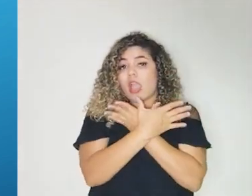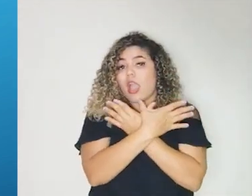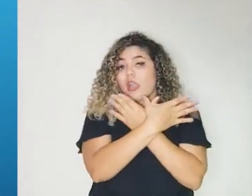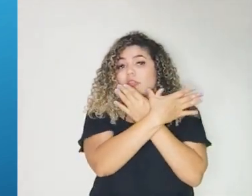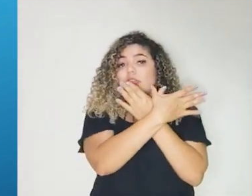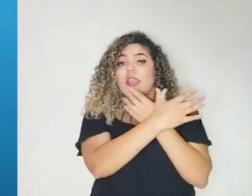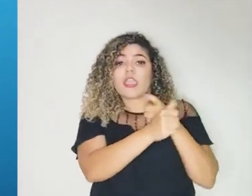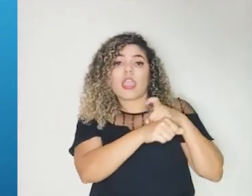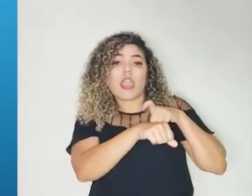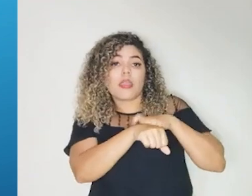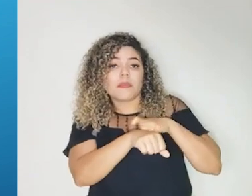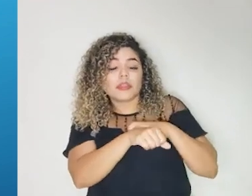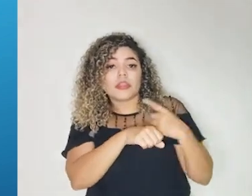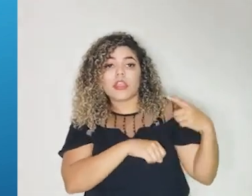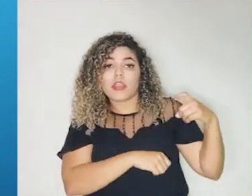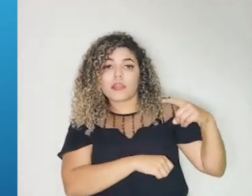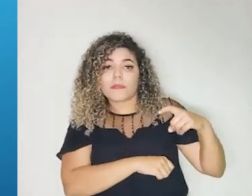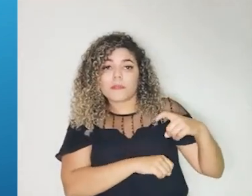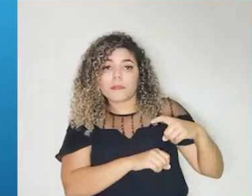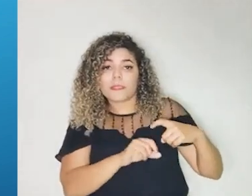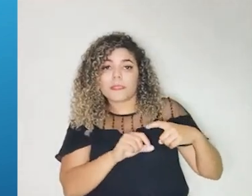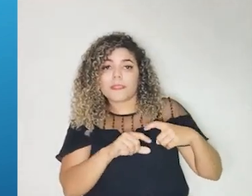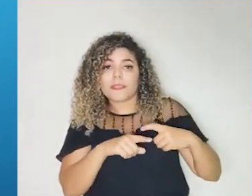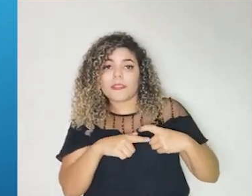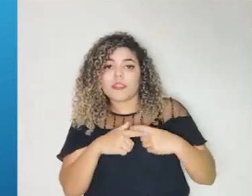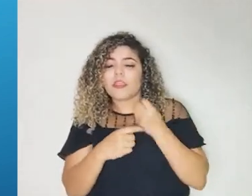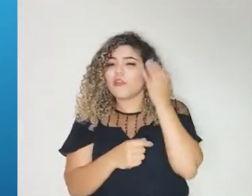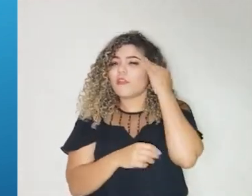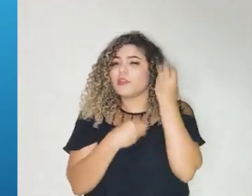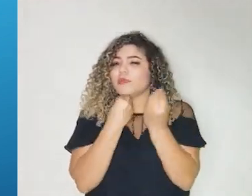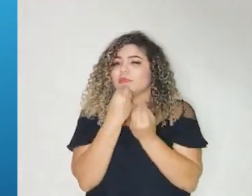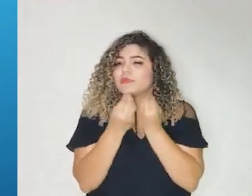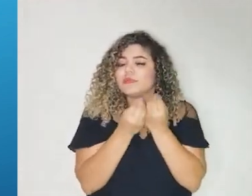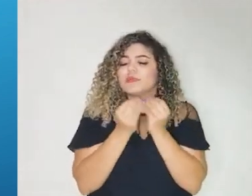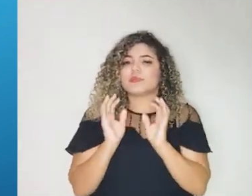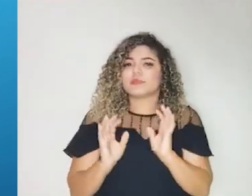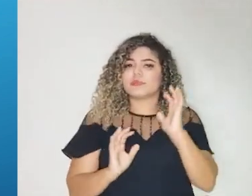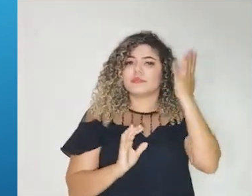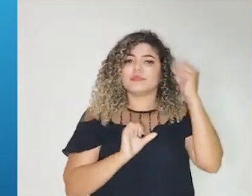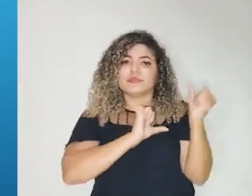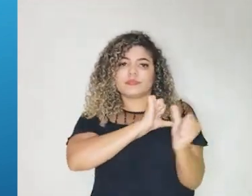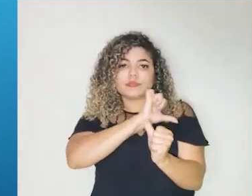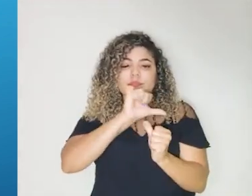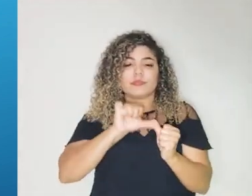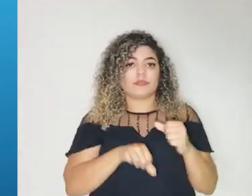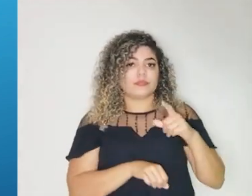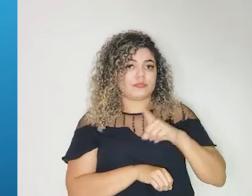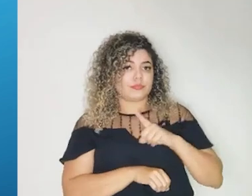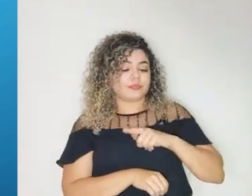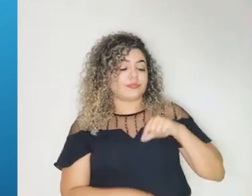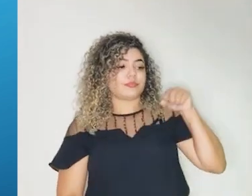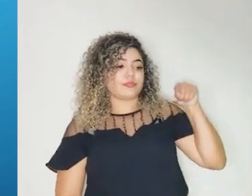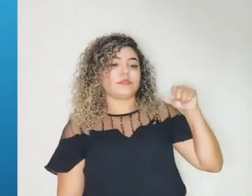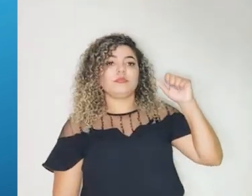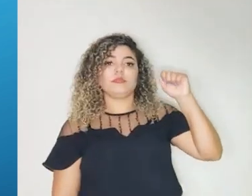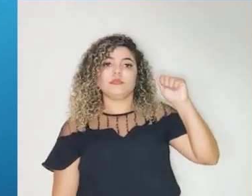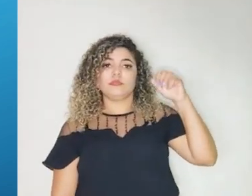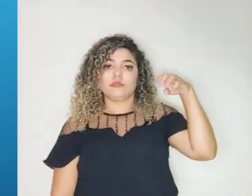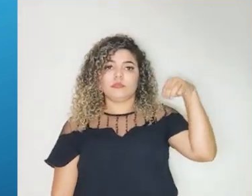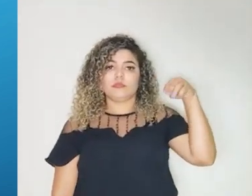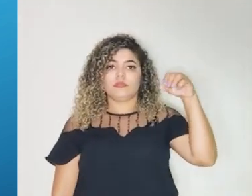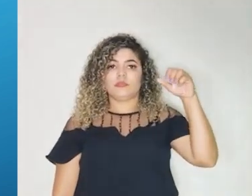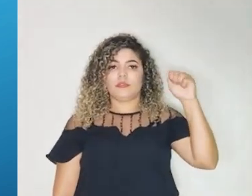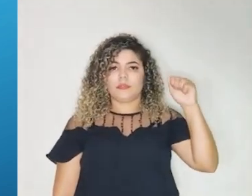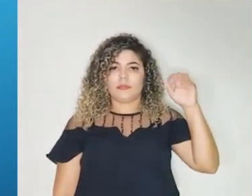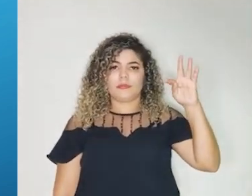apresentam a fase de pupa e larva. Vamos entender a classificação dessa metamorfose? Aqui nós temos os ametábulos, como por exemplo